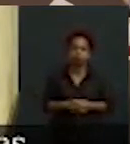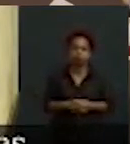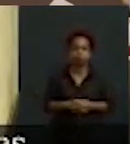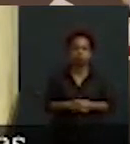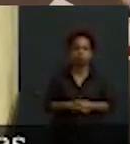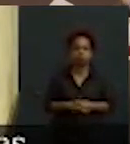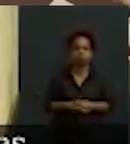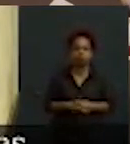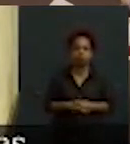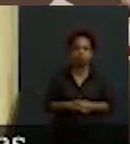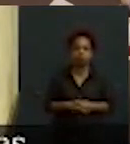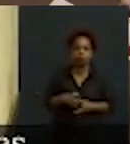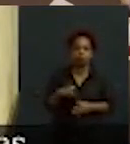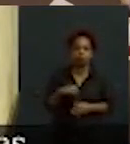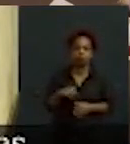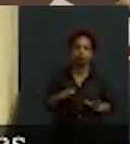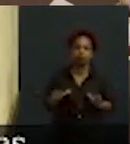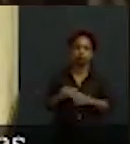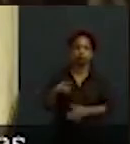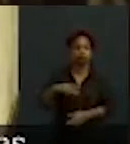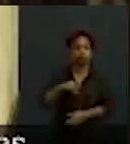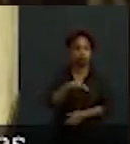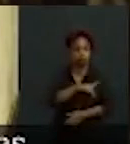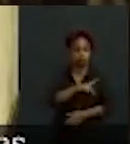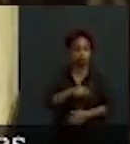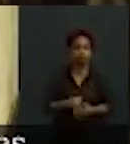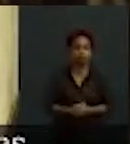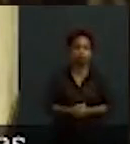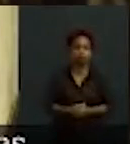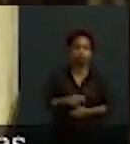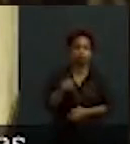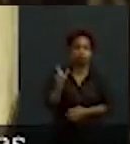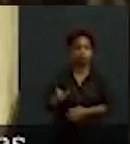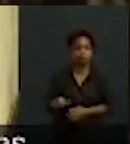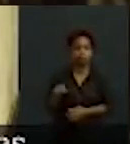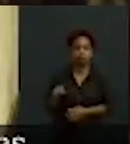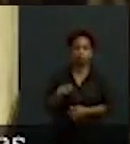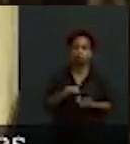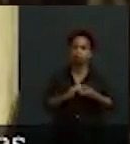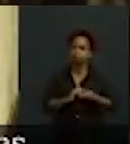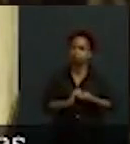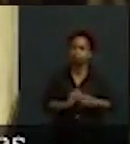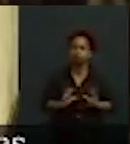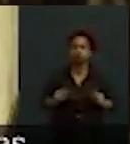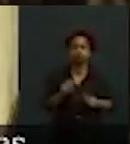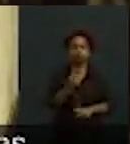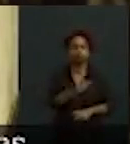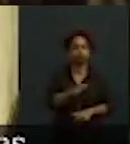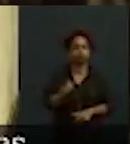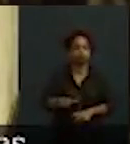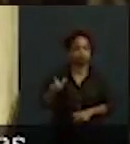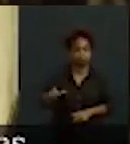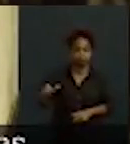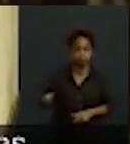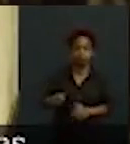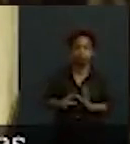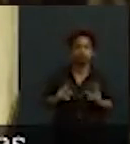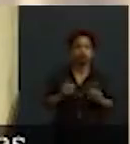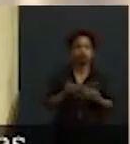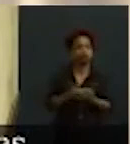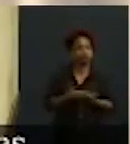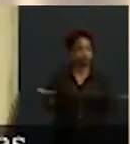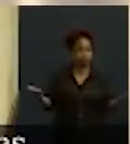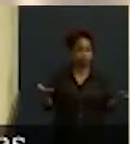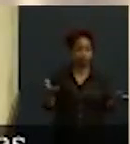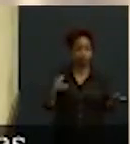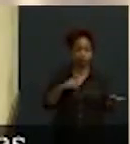Excelentíssima senhora Corregedora-Geral do Ministério Público, na pessoa de quem cumprimento todos os integrantes da mesa, todos os